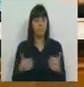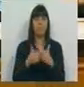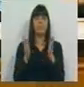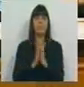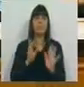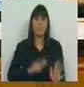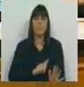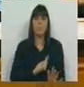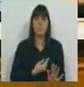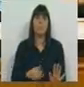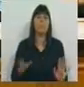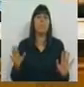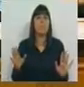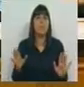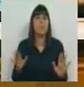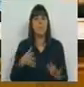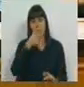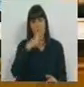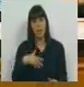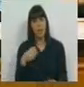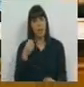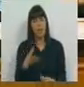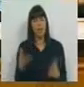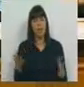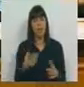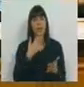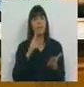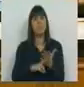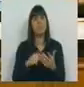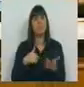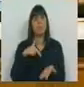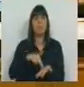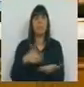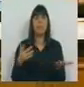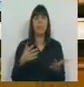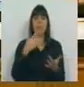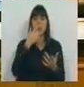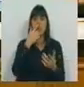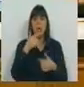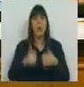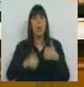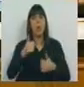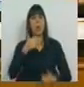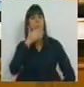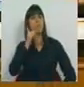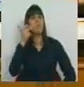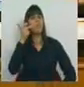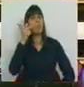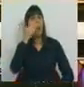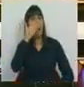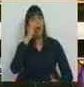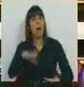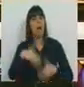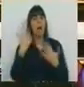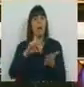todos deve preocupar. No entanto, lamentar o facto de estarmos na presença de quase um concurso de beleza em termos